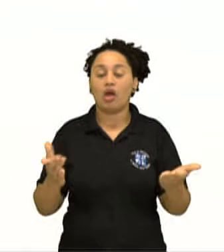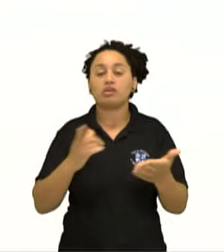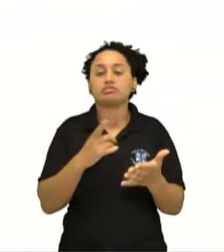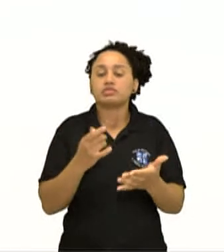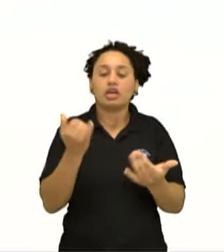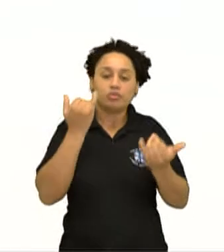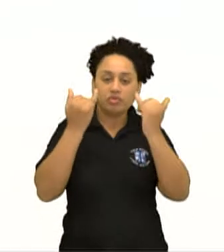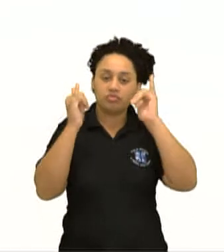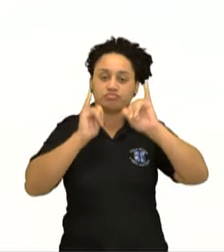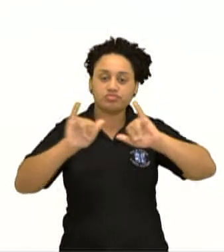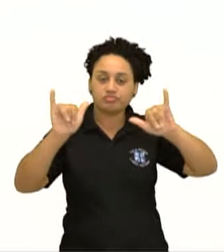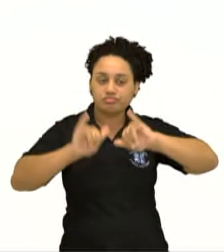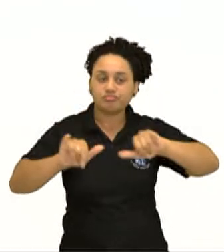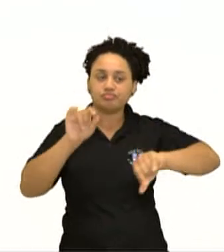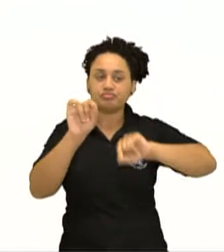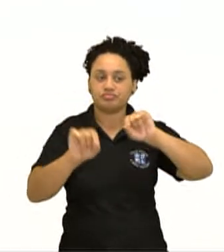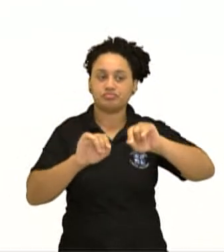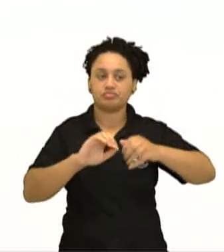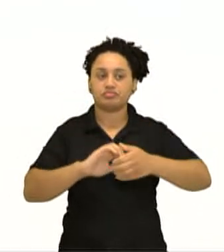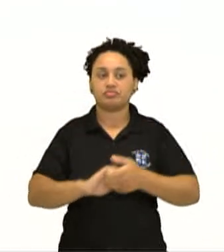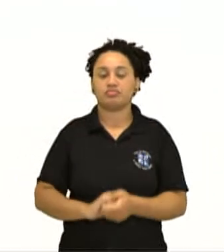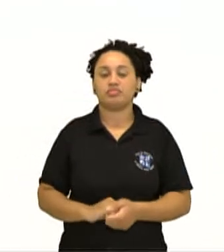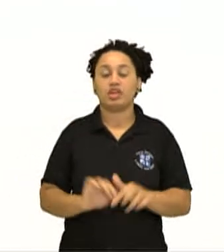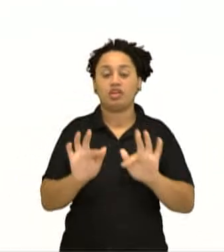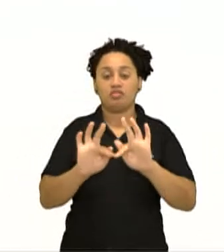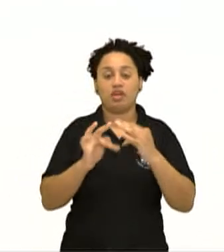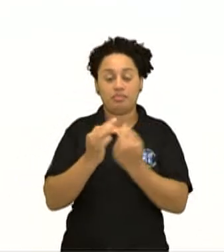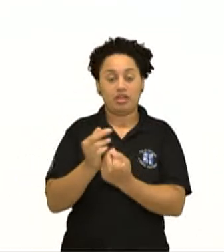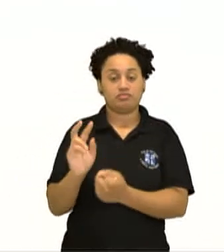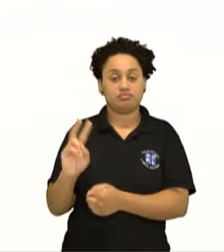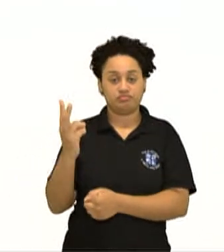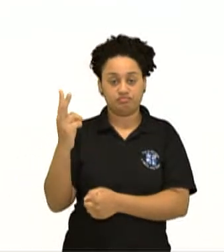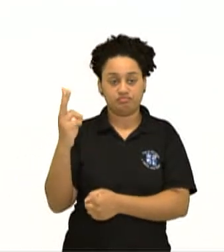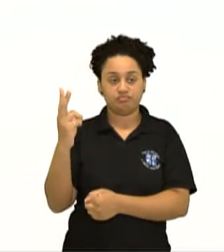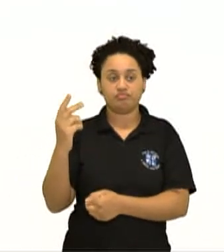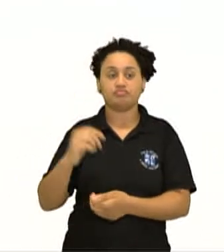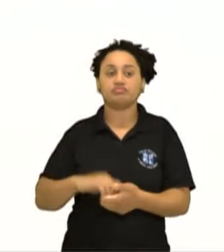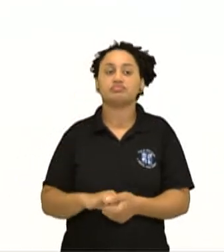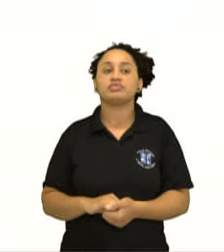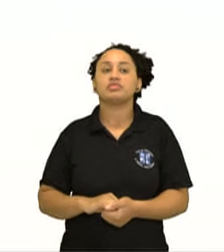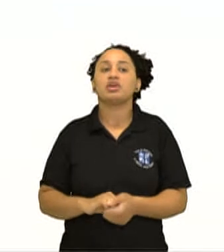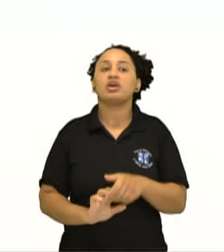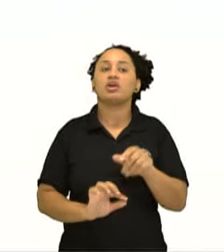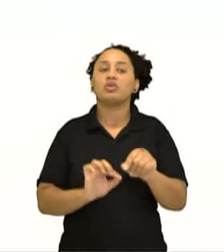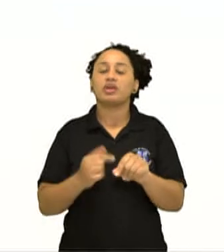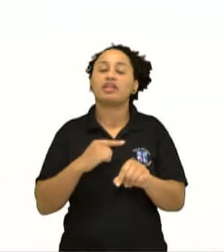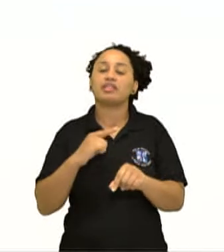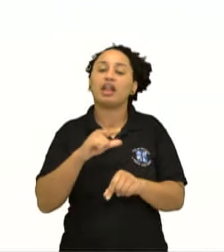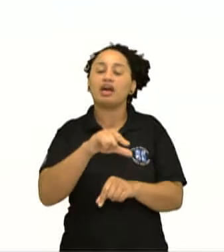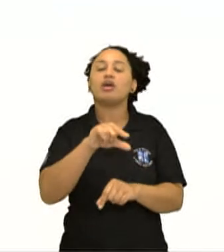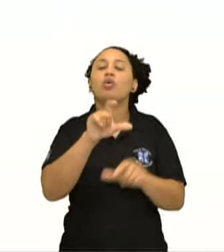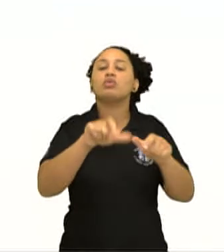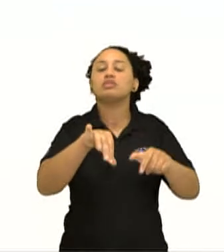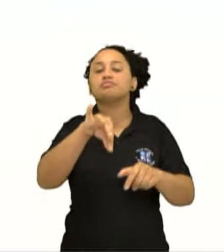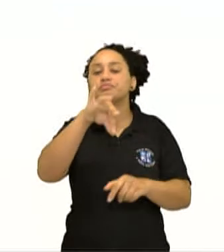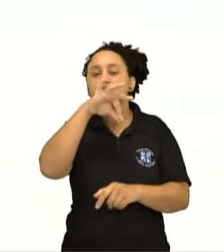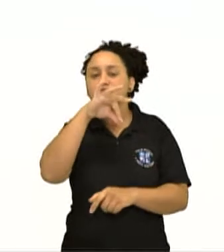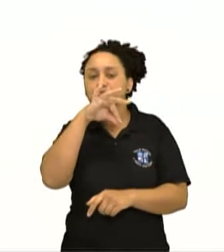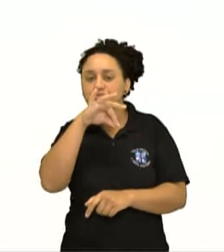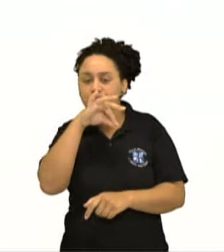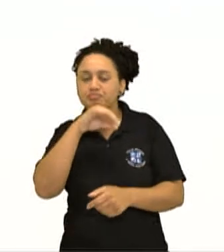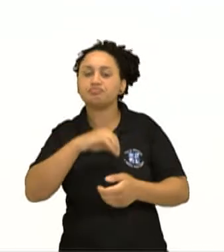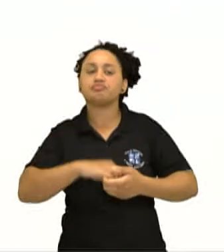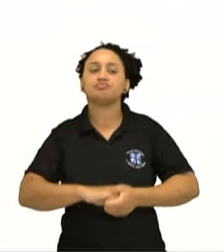notícia. Família venezolana se reencuentra em Peru. Tras meses de haber tenido que